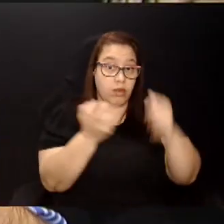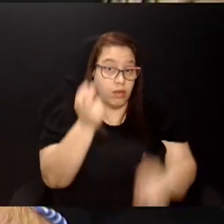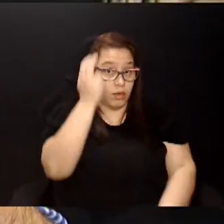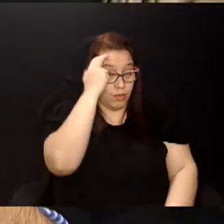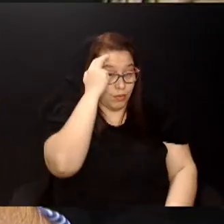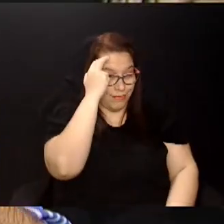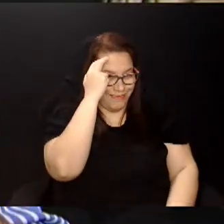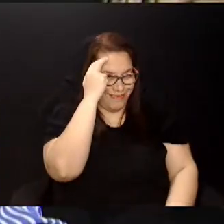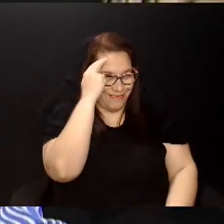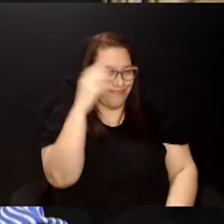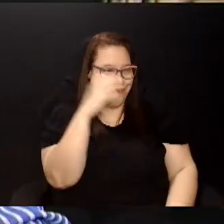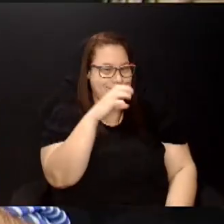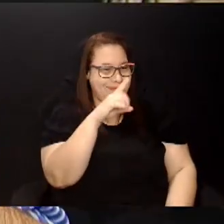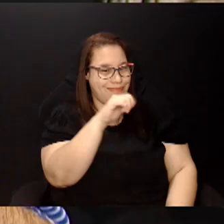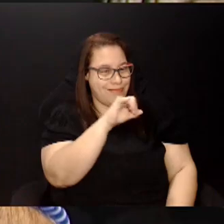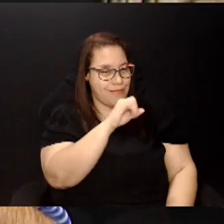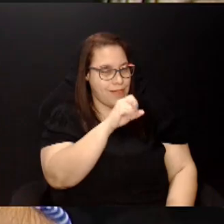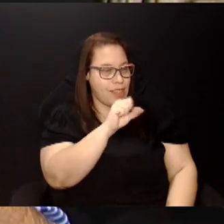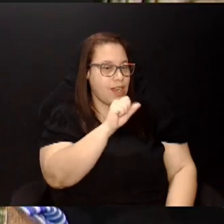né, da cultura da ópera,